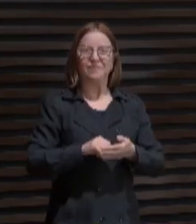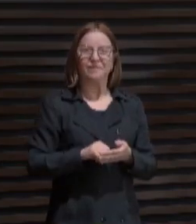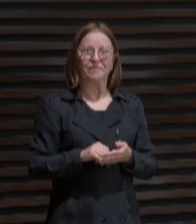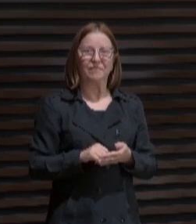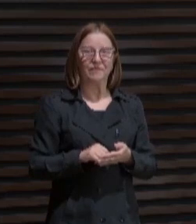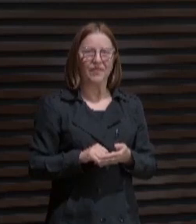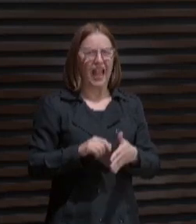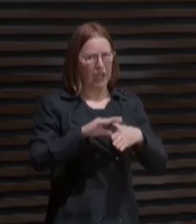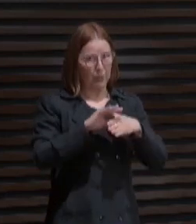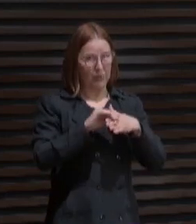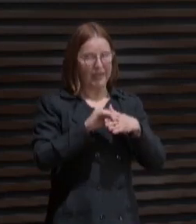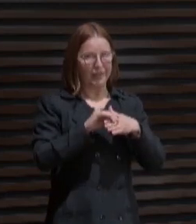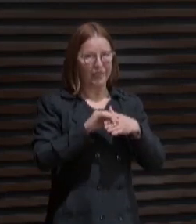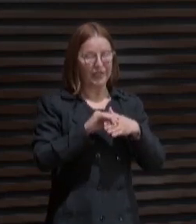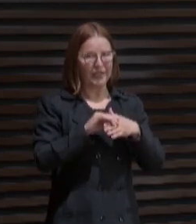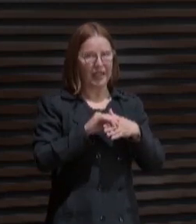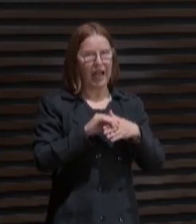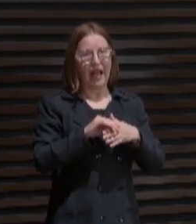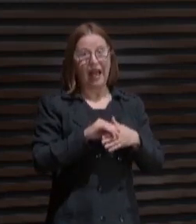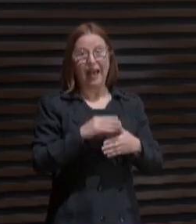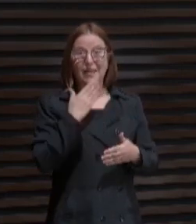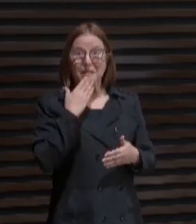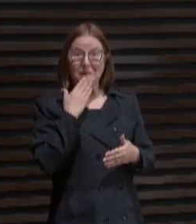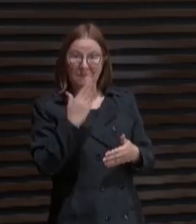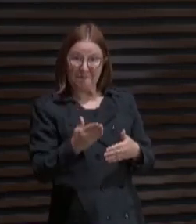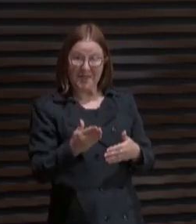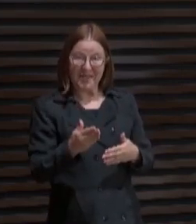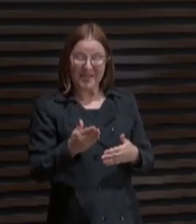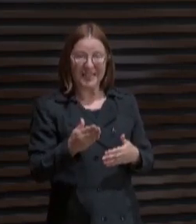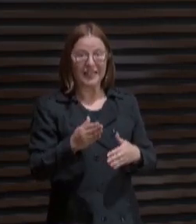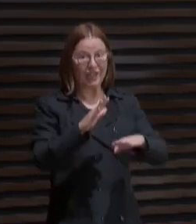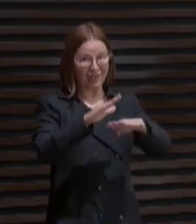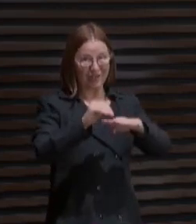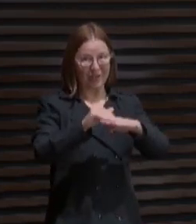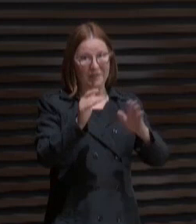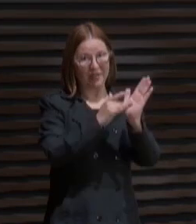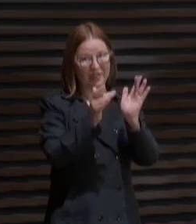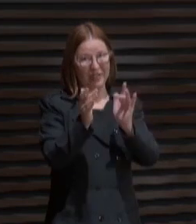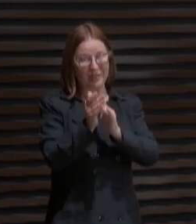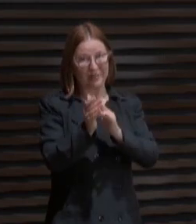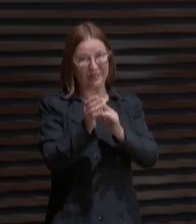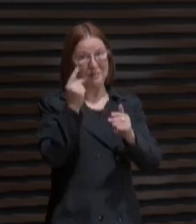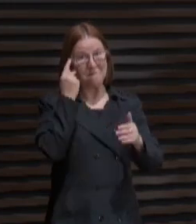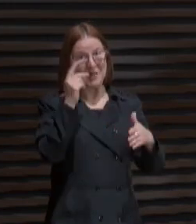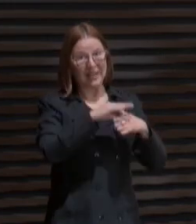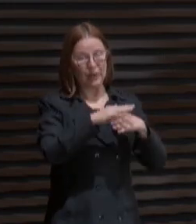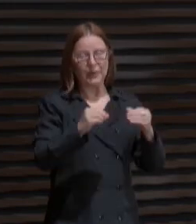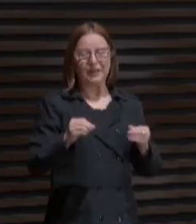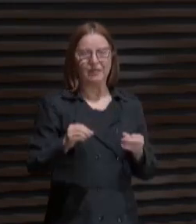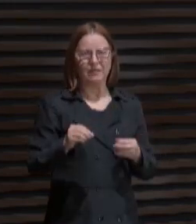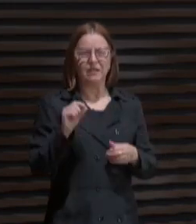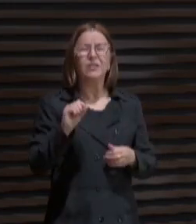chamar Jesus para vir curá-lo. Estavam acostumados com os milagres de Jesus. E aí, o que